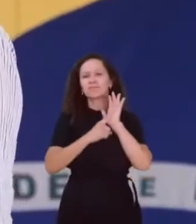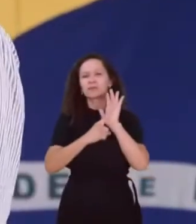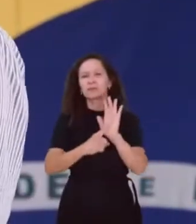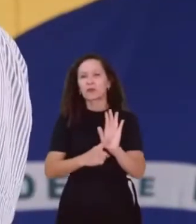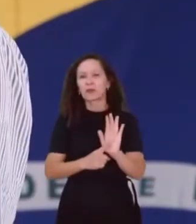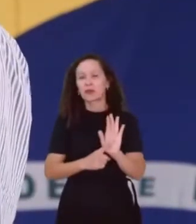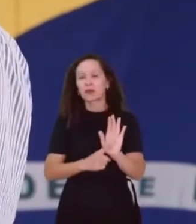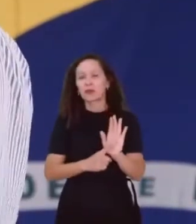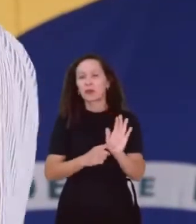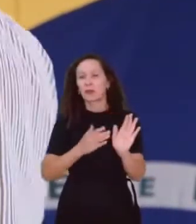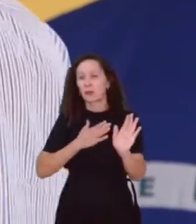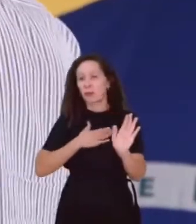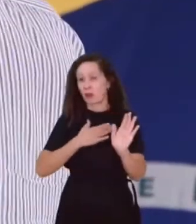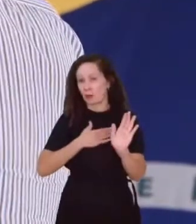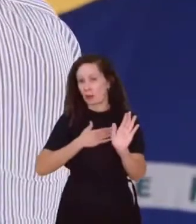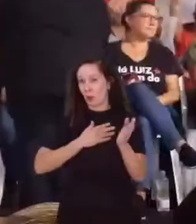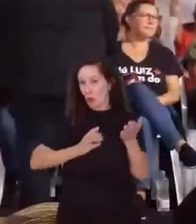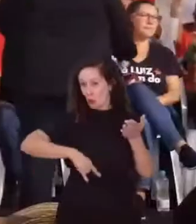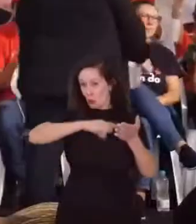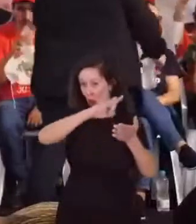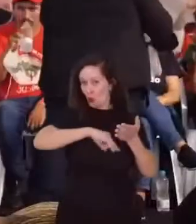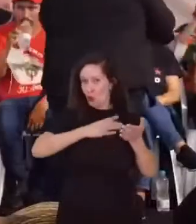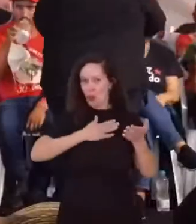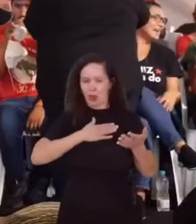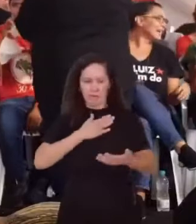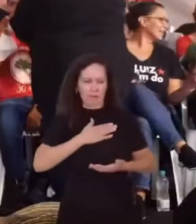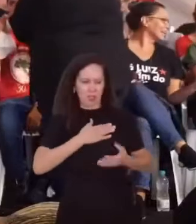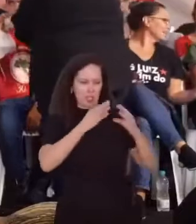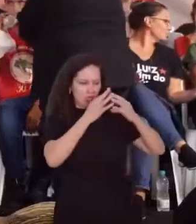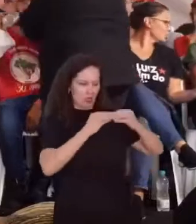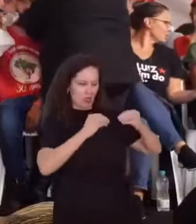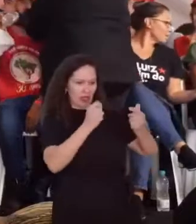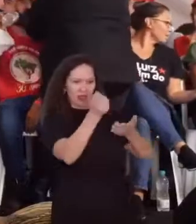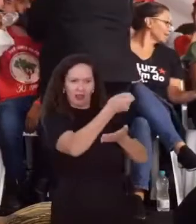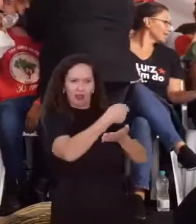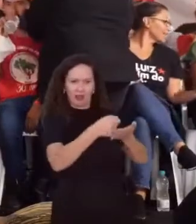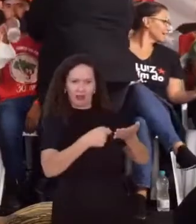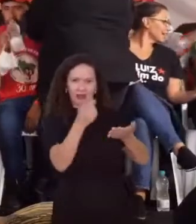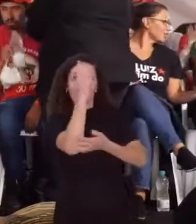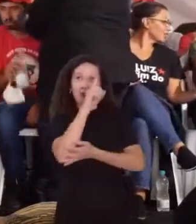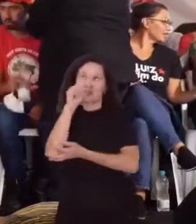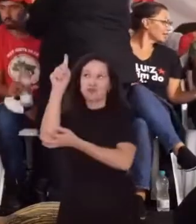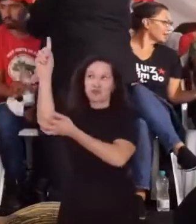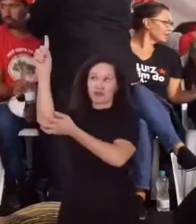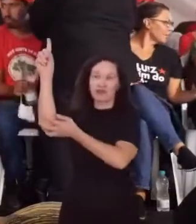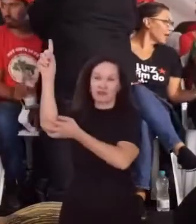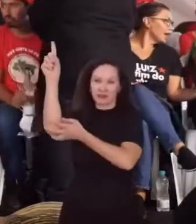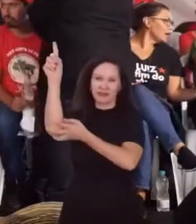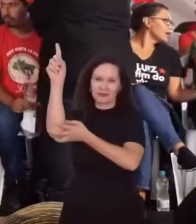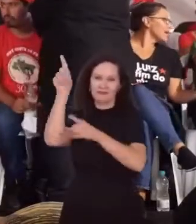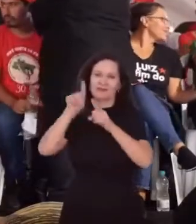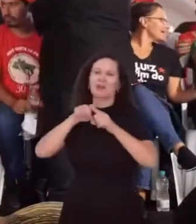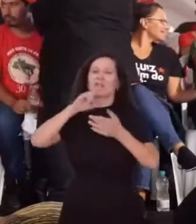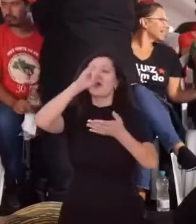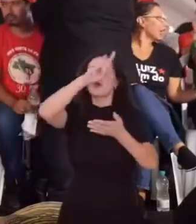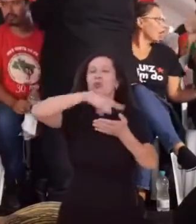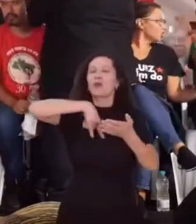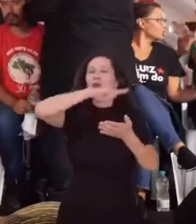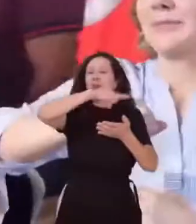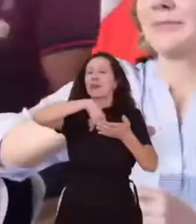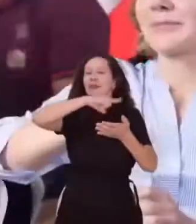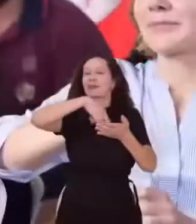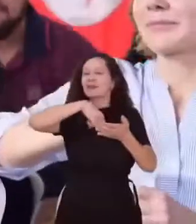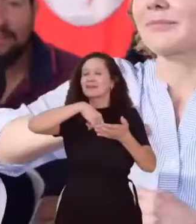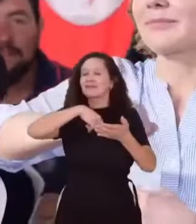de propriedade, Lula, assinado por Deus e com firma reconhecida. Os valores